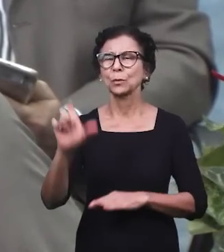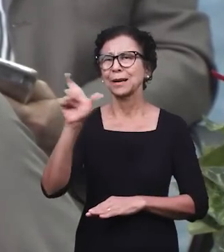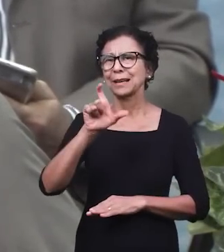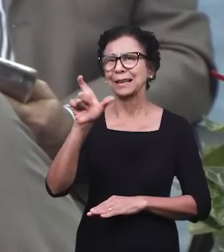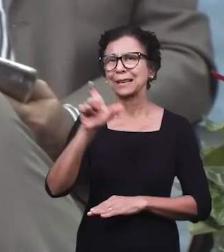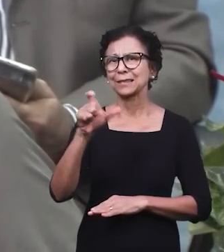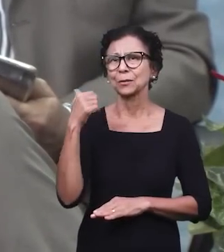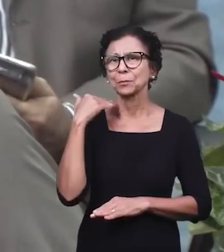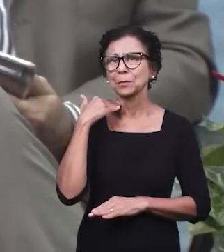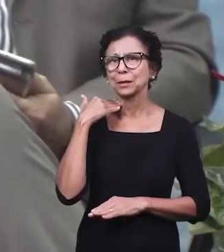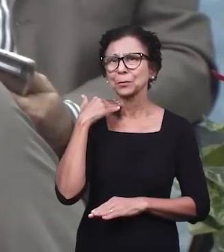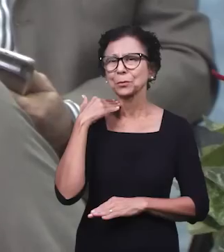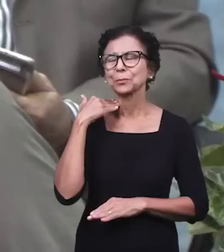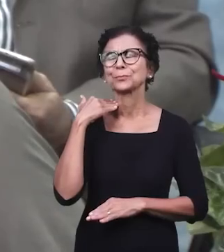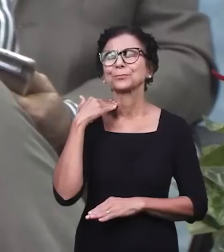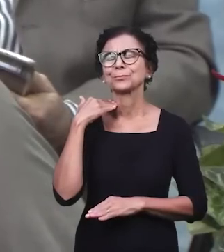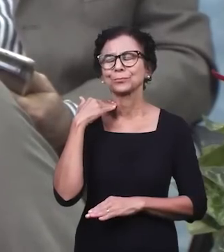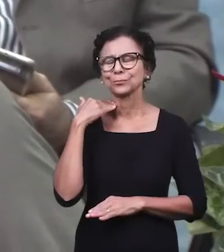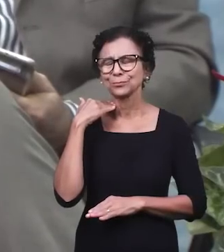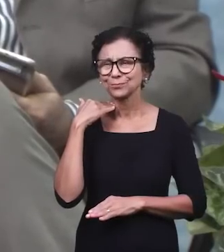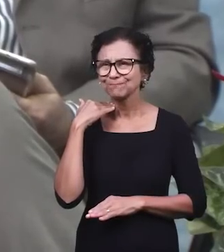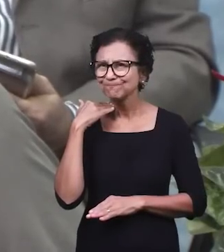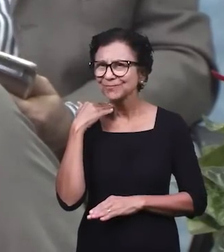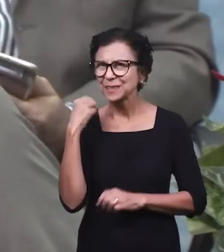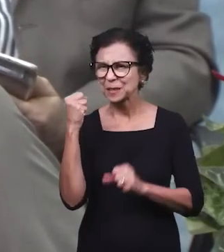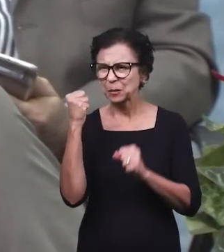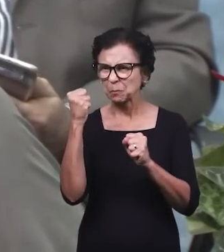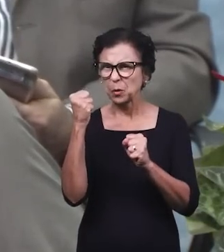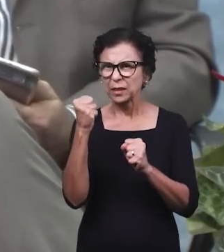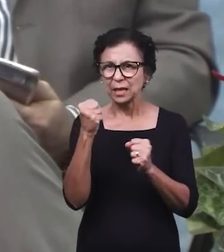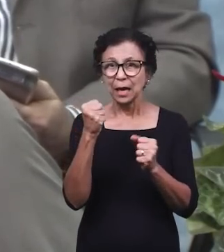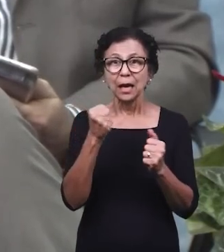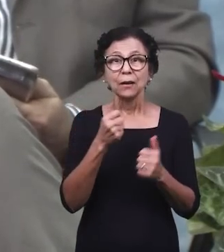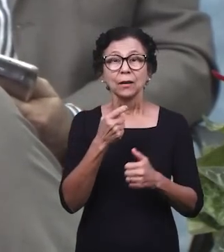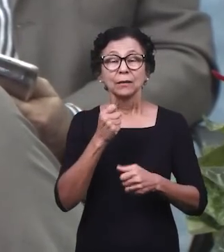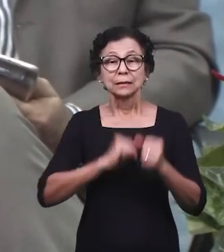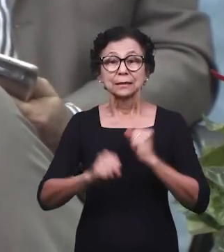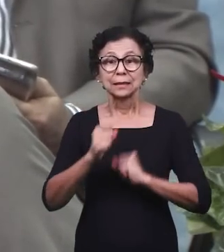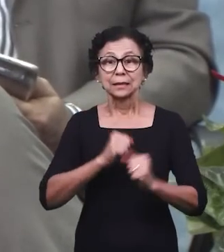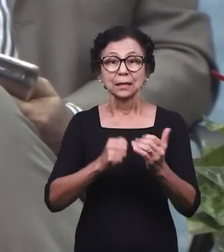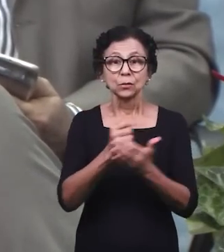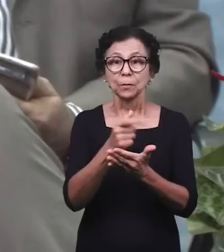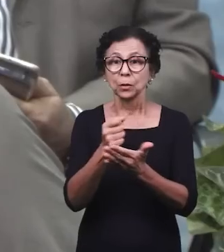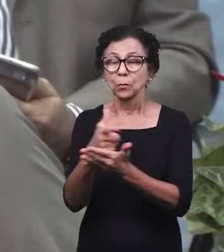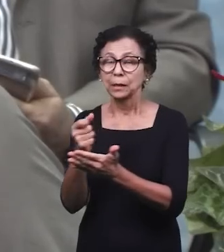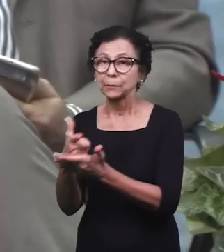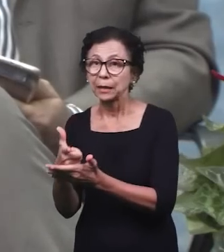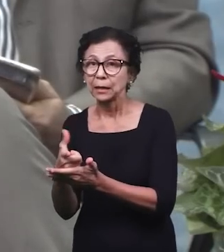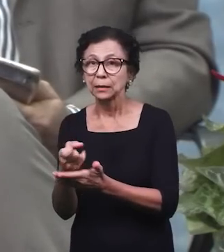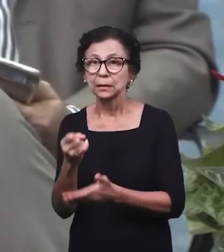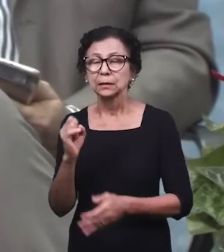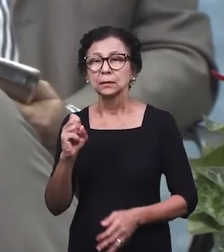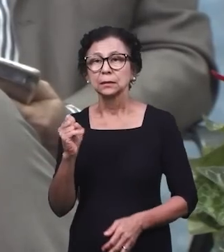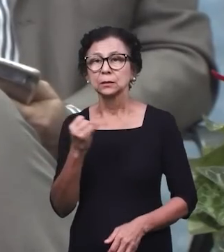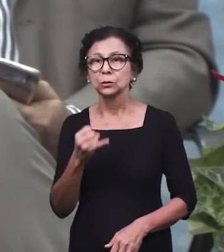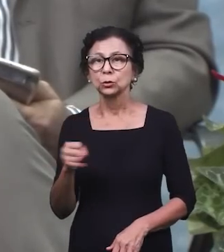que você pode ali, não usando bem, entrar em altíssimas taxas de juros. É muito fácil. E uma bola